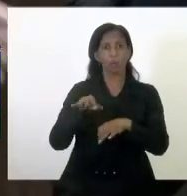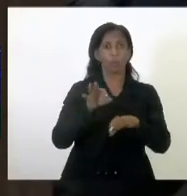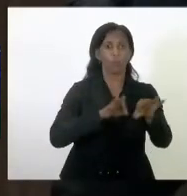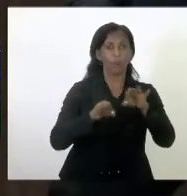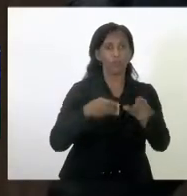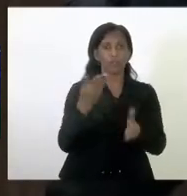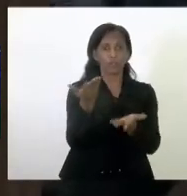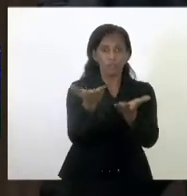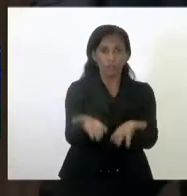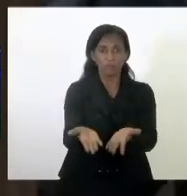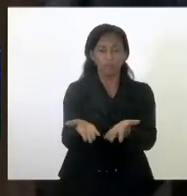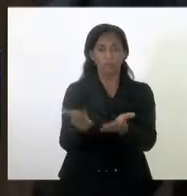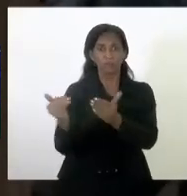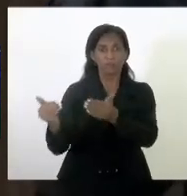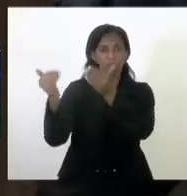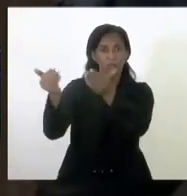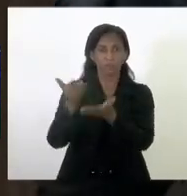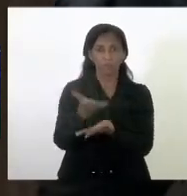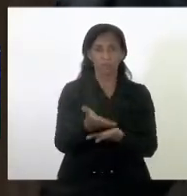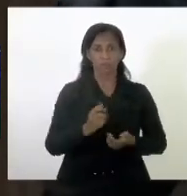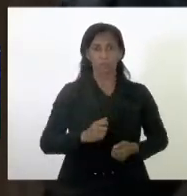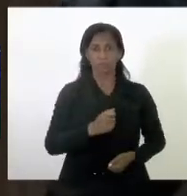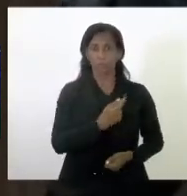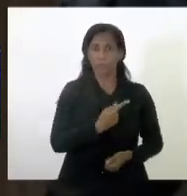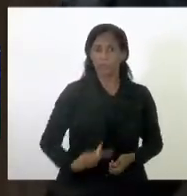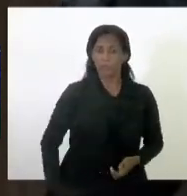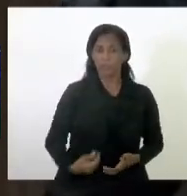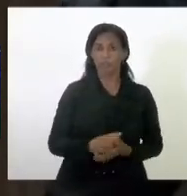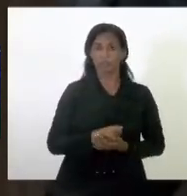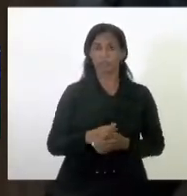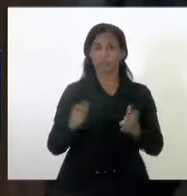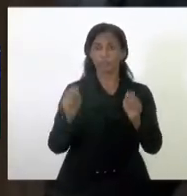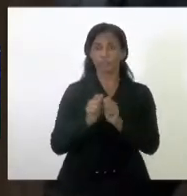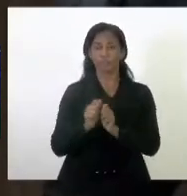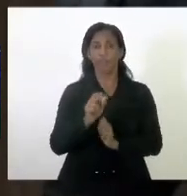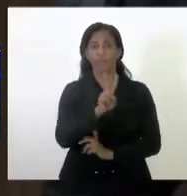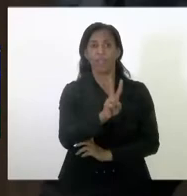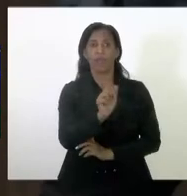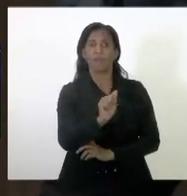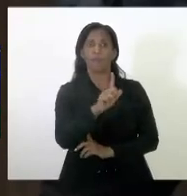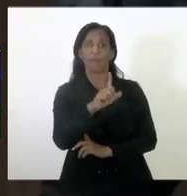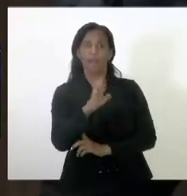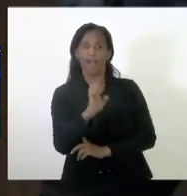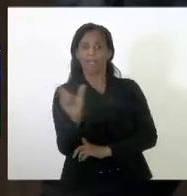que era, vamos fazer aqui apenas o Vale Gás.